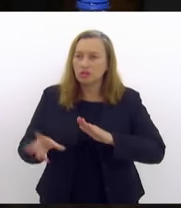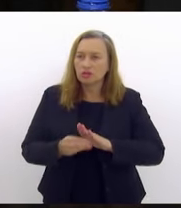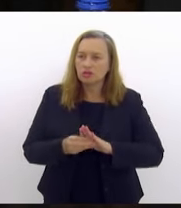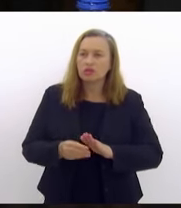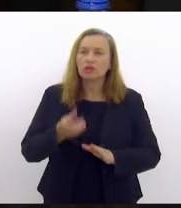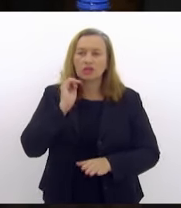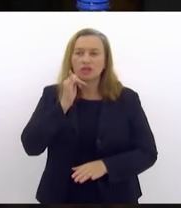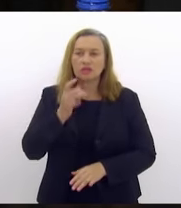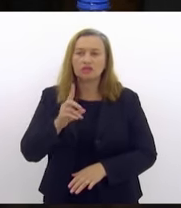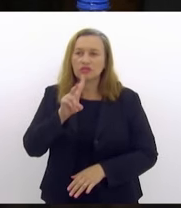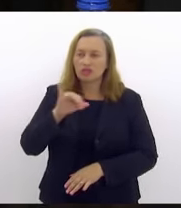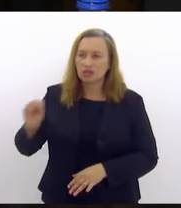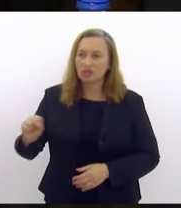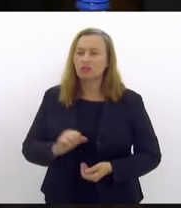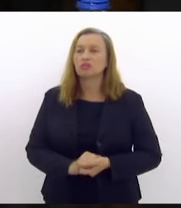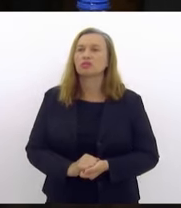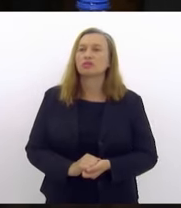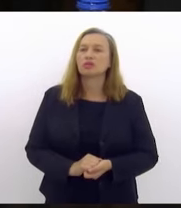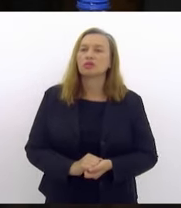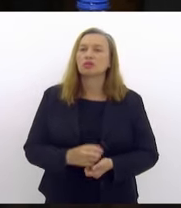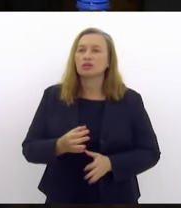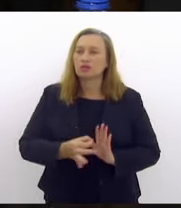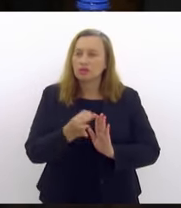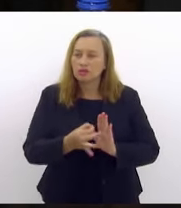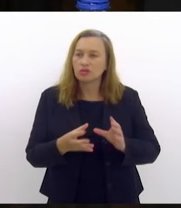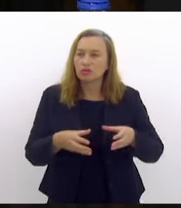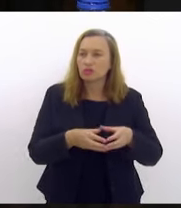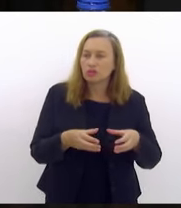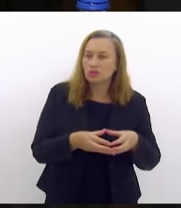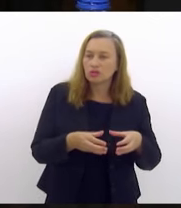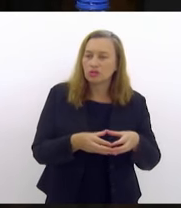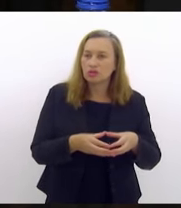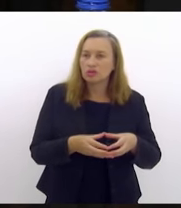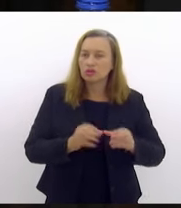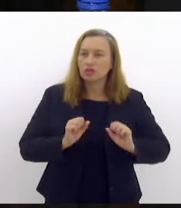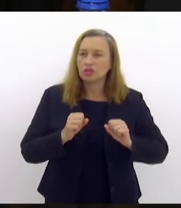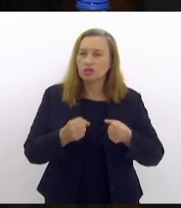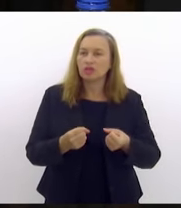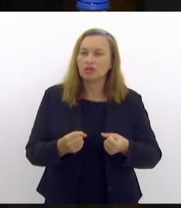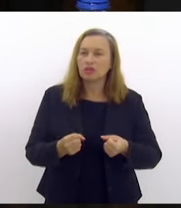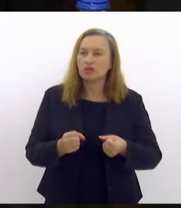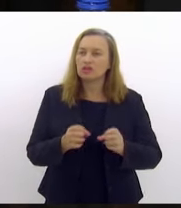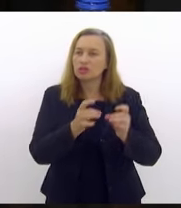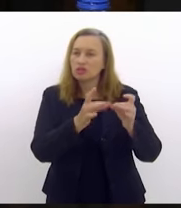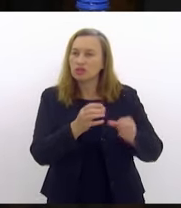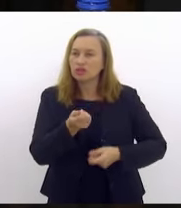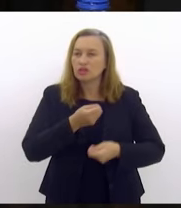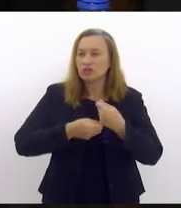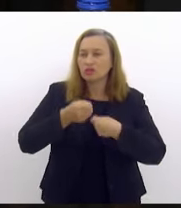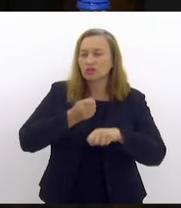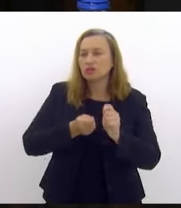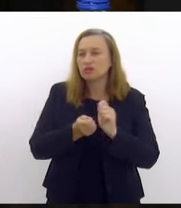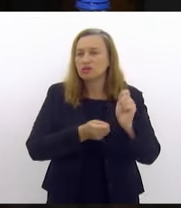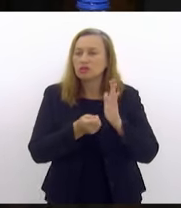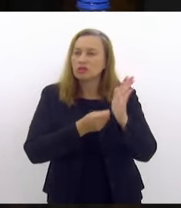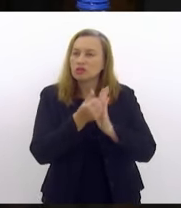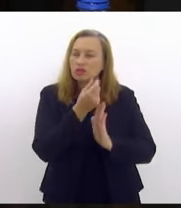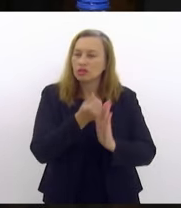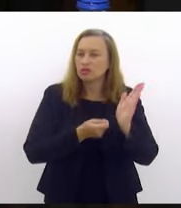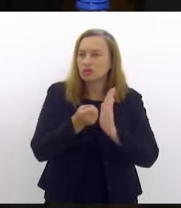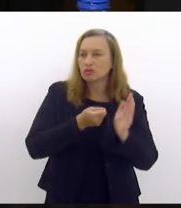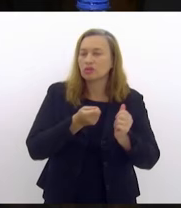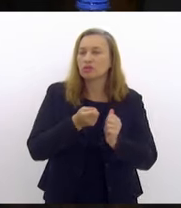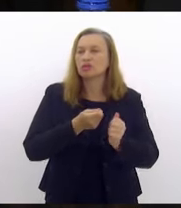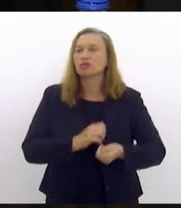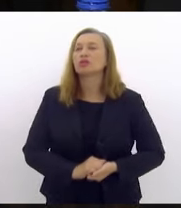Relator, deputado Vinícius Cozolino. Pendente de parecer das comissões de defesa do consumidor, economia, indústria e comércio, de orçamento, finanças, fiscalização financeira